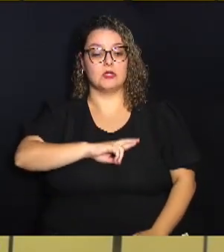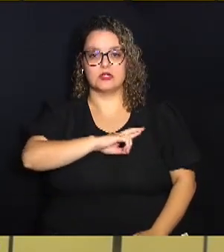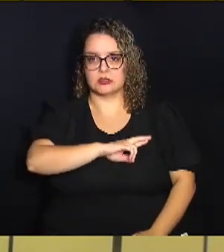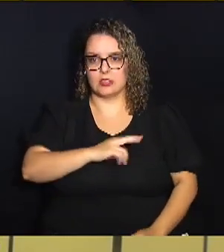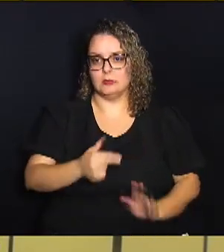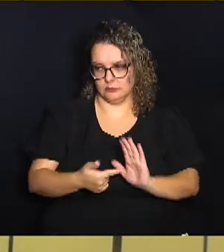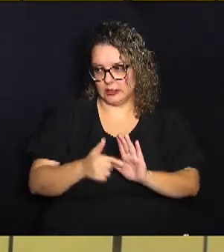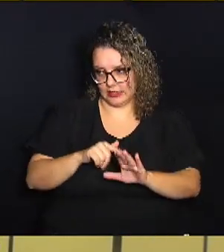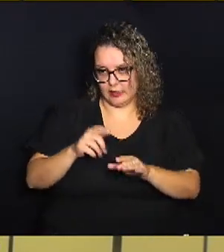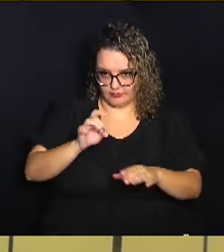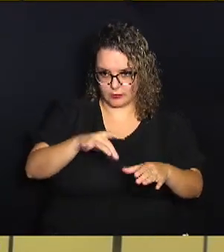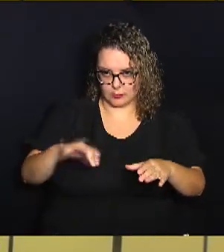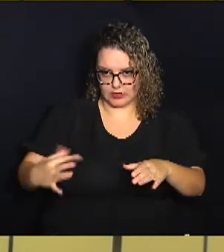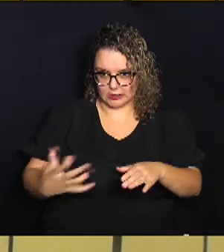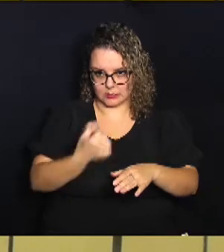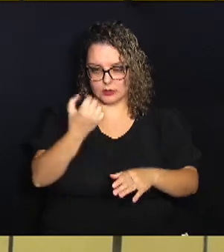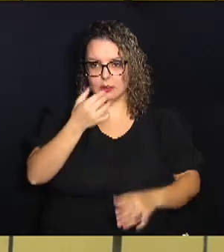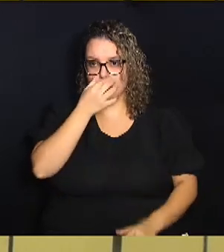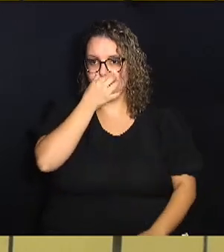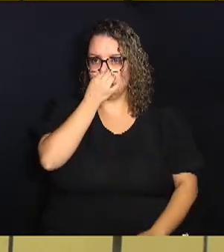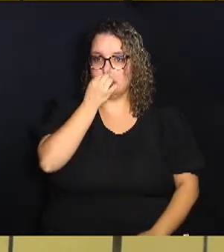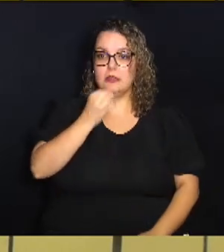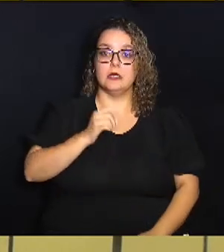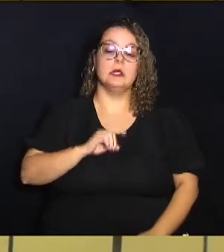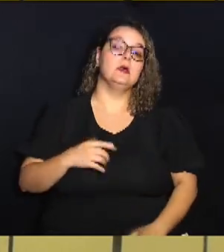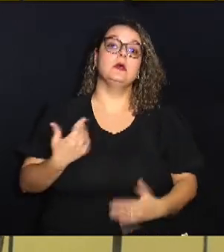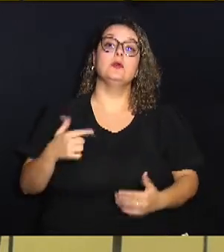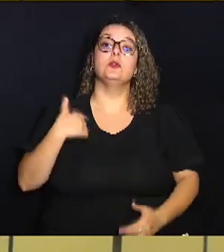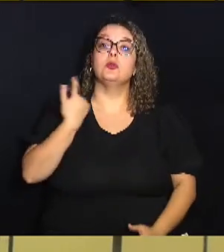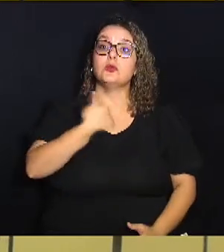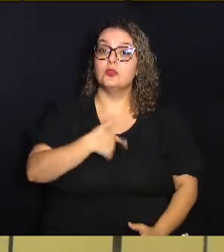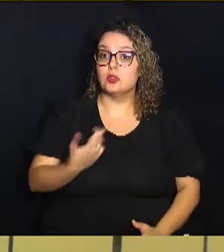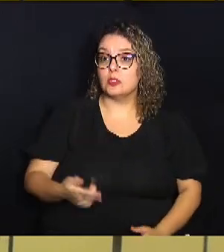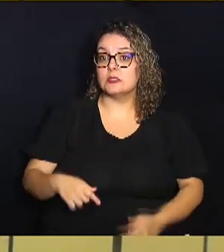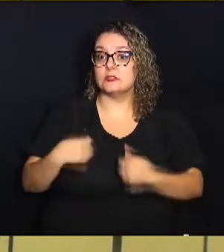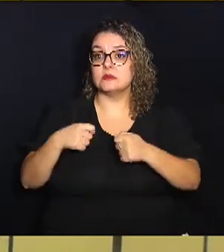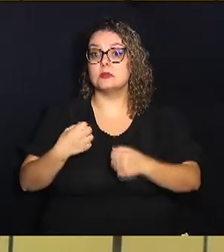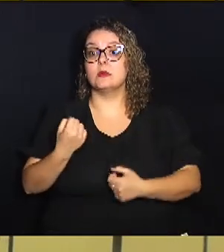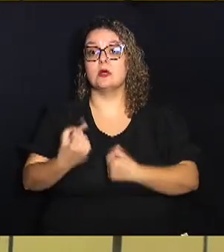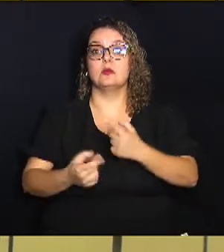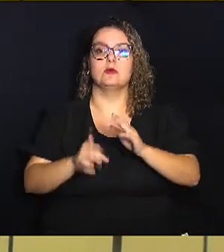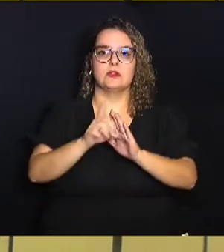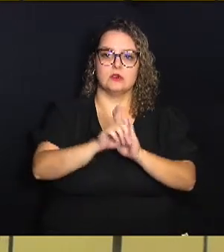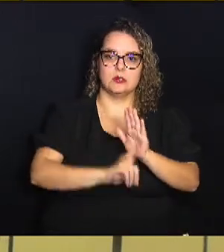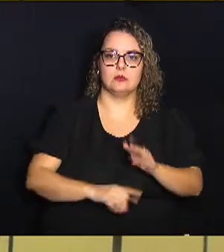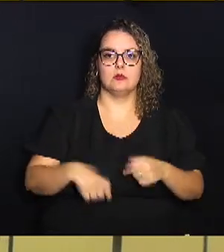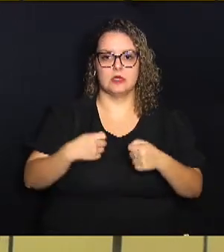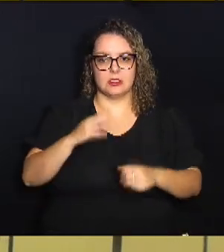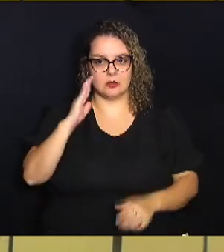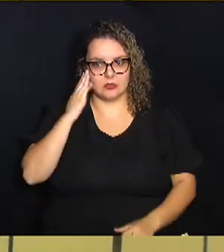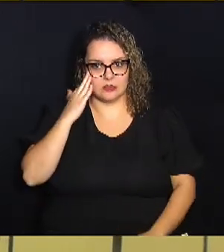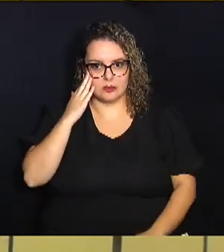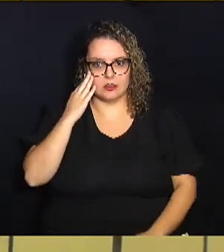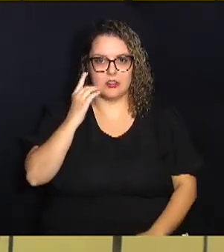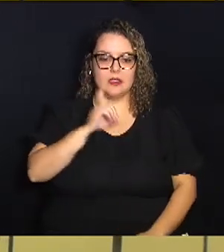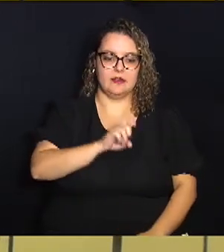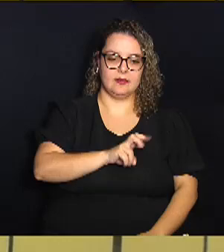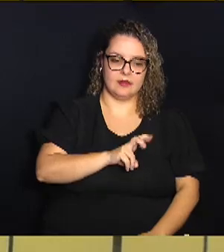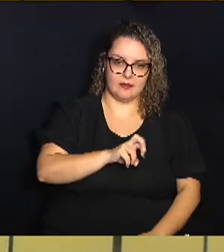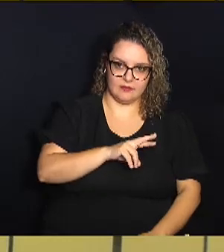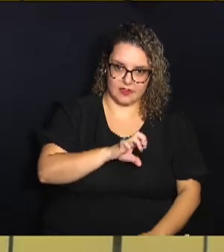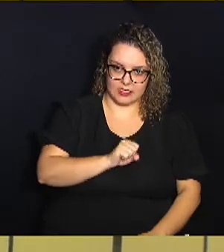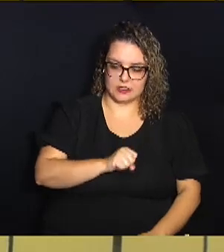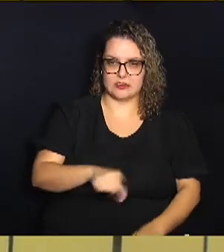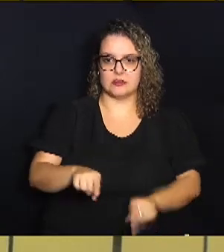A gente precisa se provar primeiro para depois a gente ter alguns direitos. Então a gente precisa entender que tem deveres e